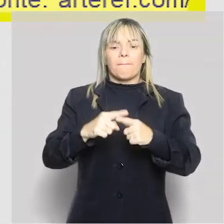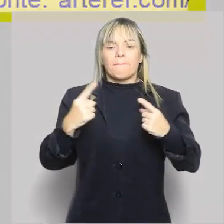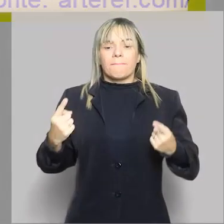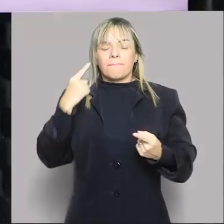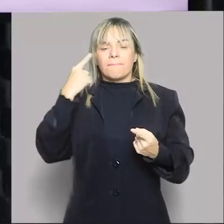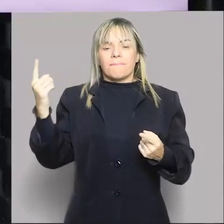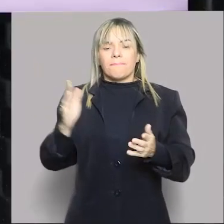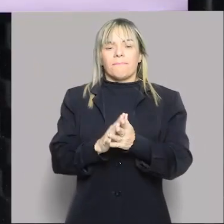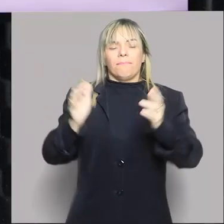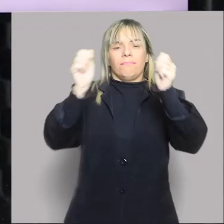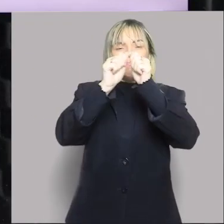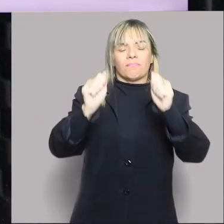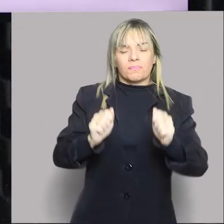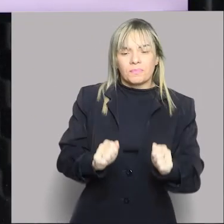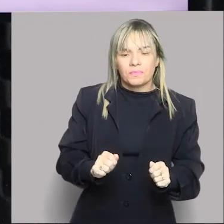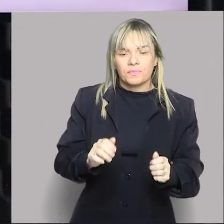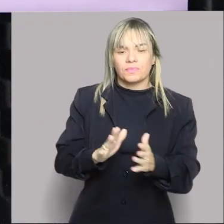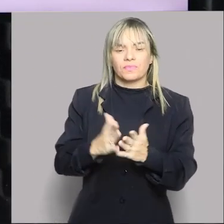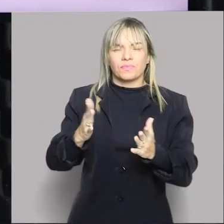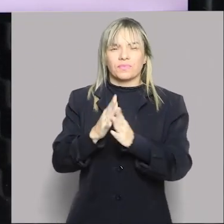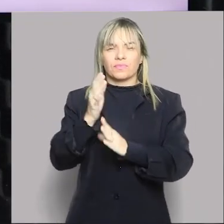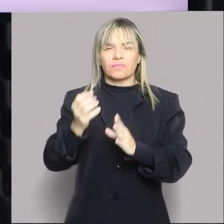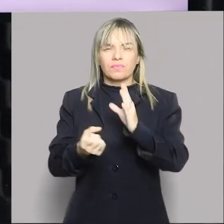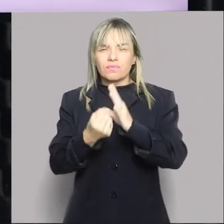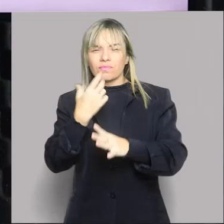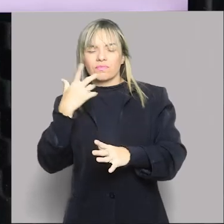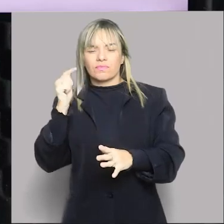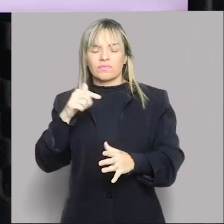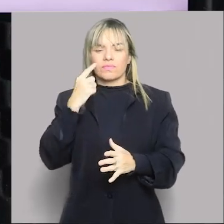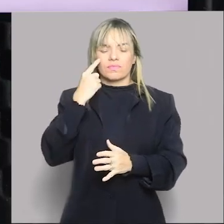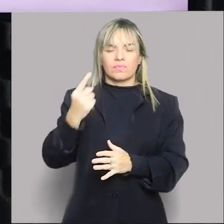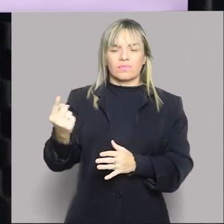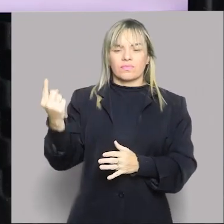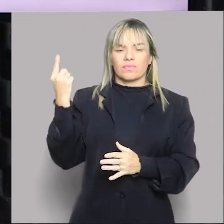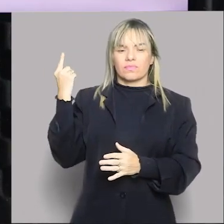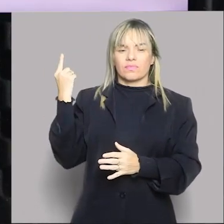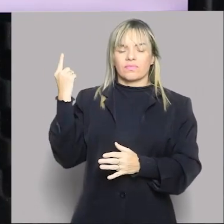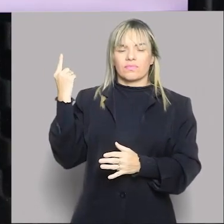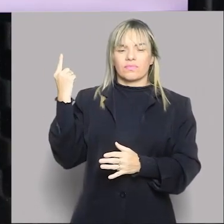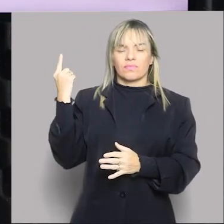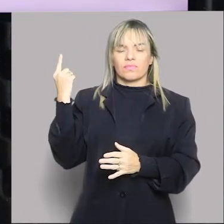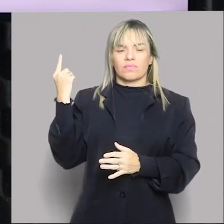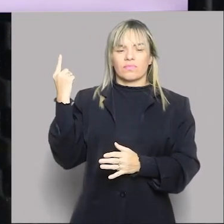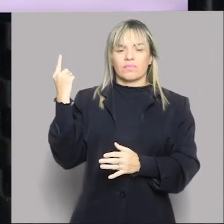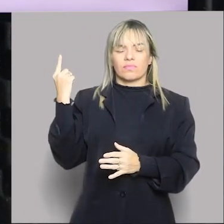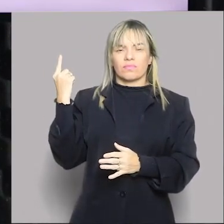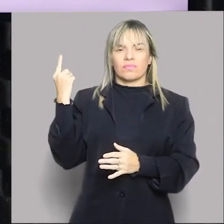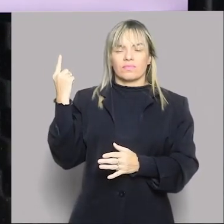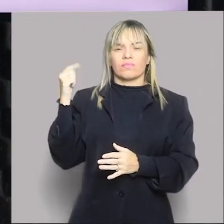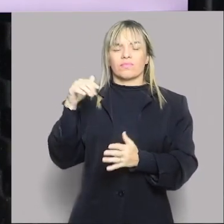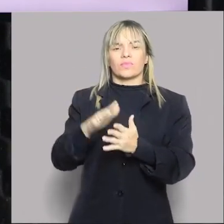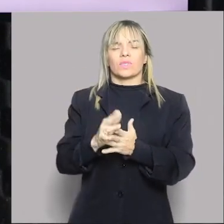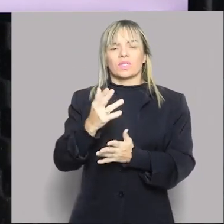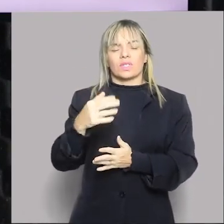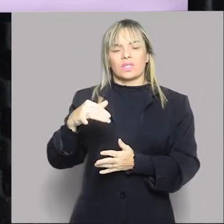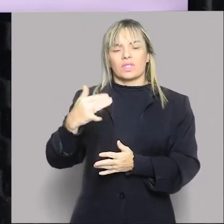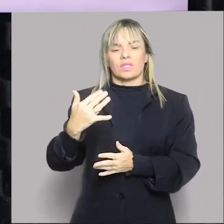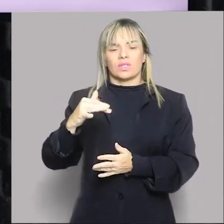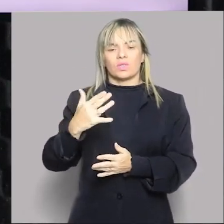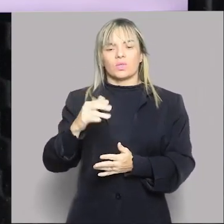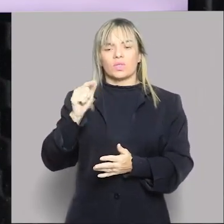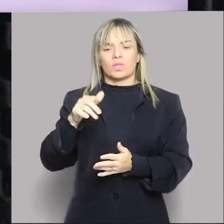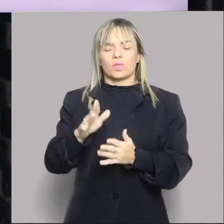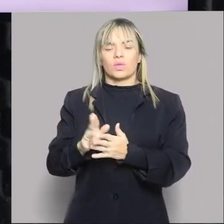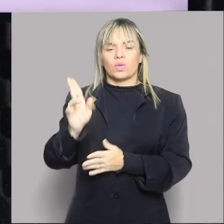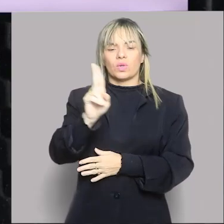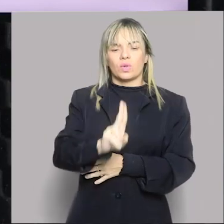faz esculturas, né, criando essas criaturas, a redundância, com silicone e fibra